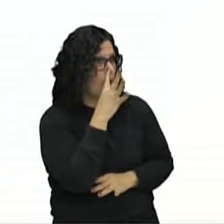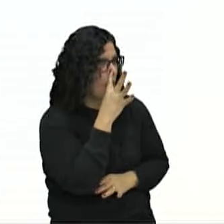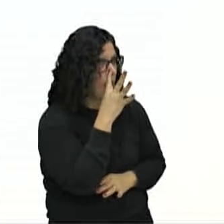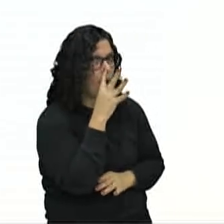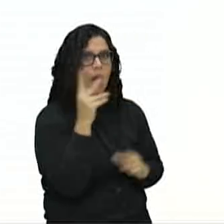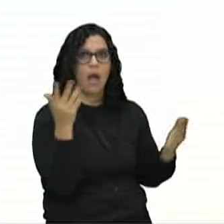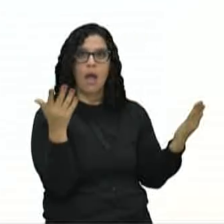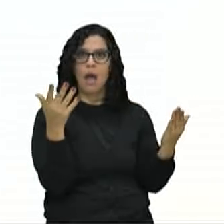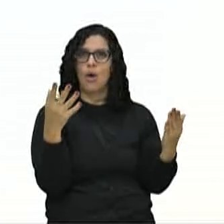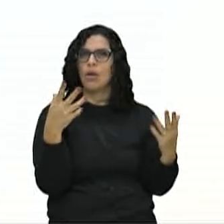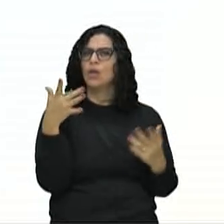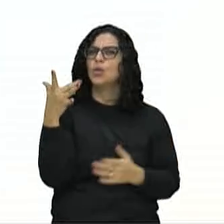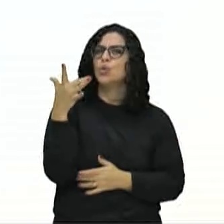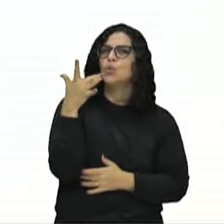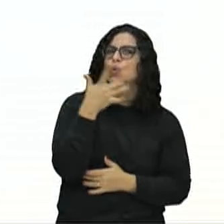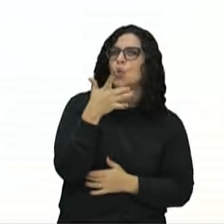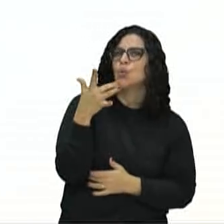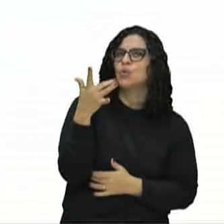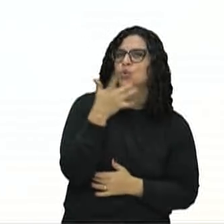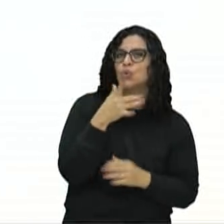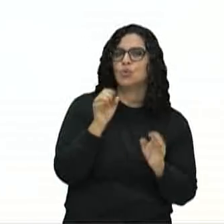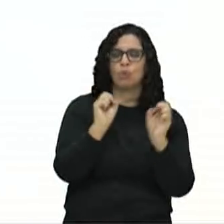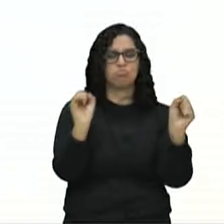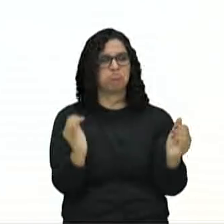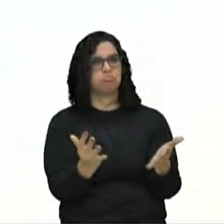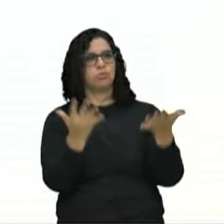o mais delicioso dos